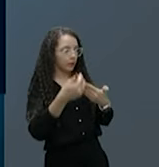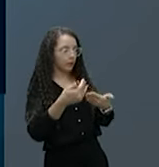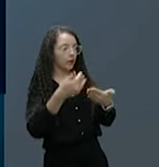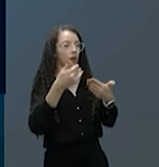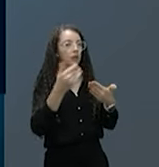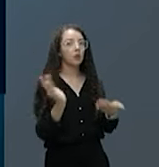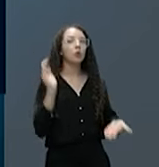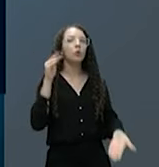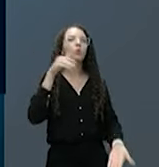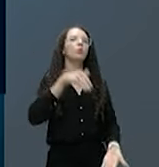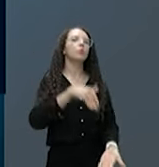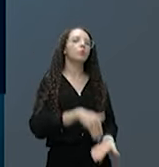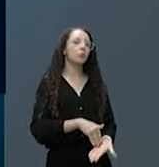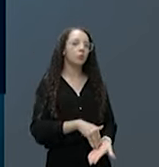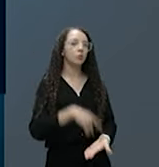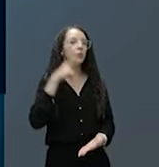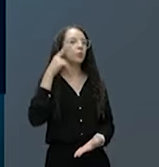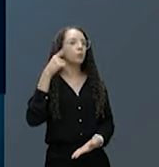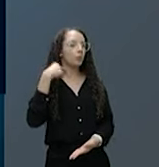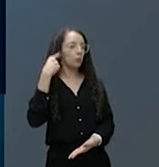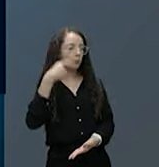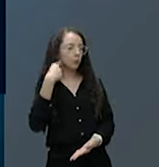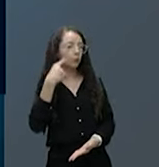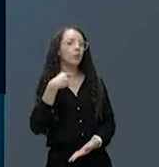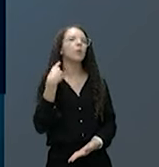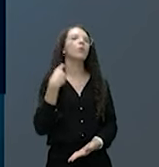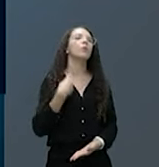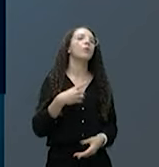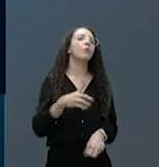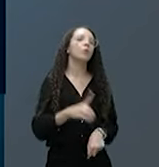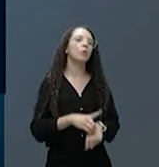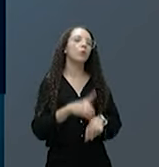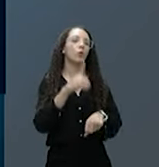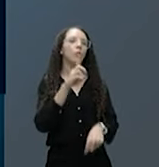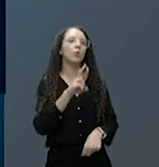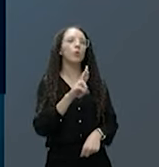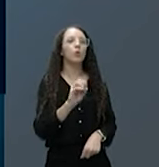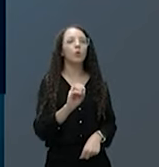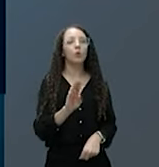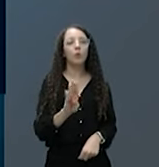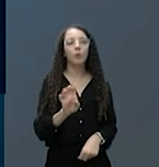último advogado, doutor Roberto Alves Gomes.